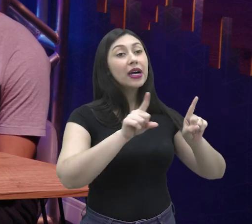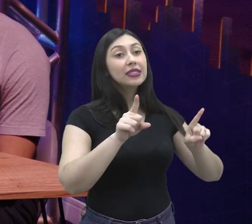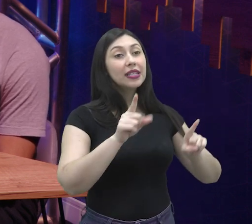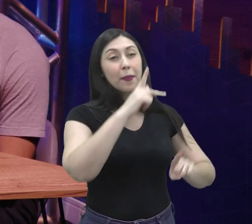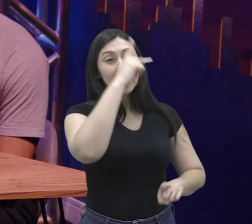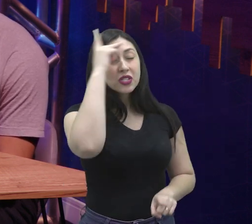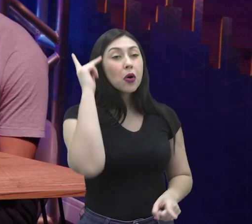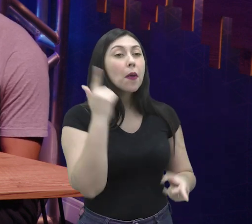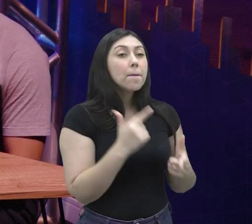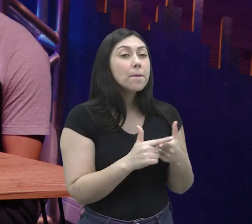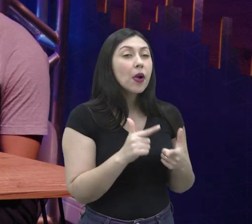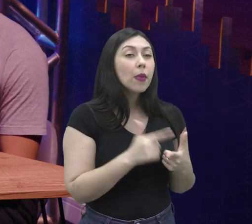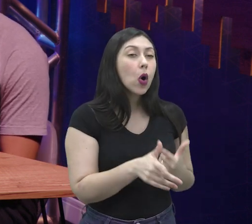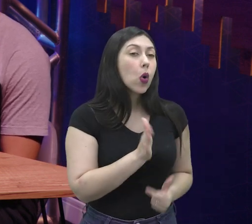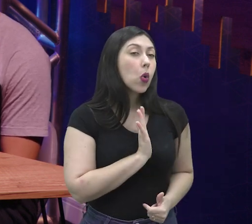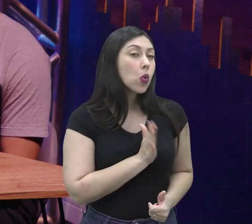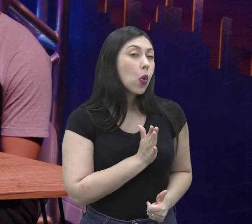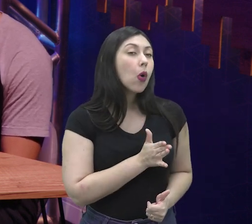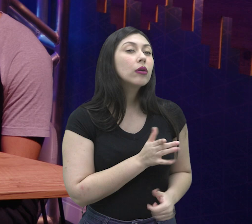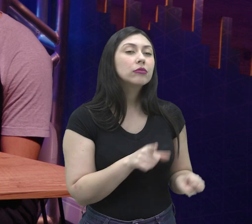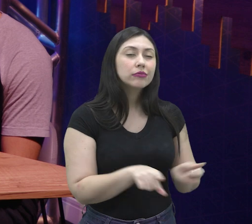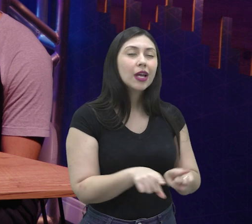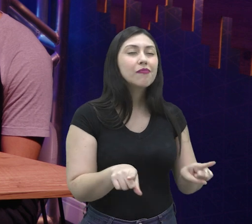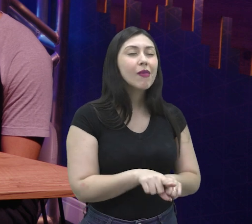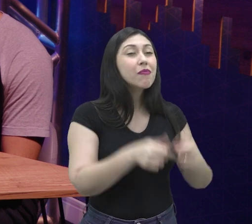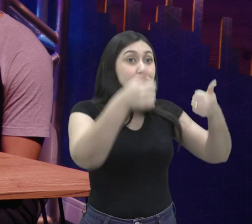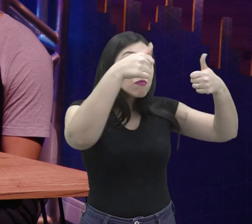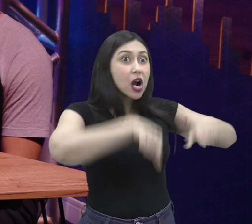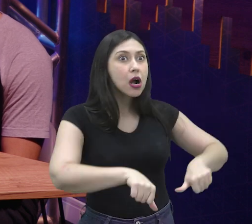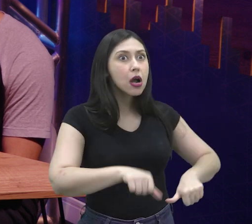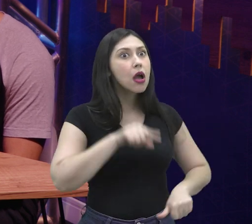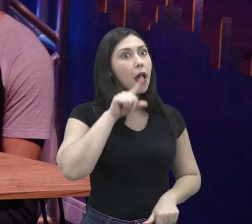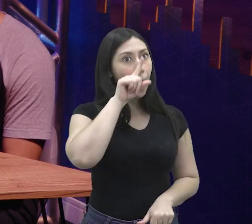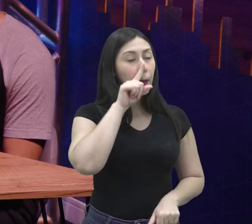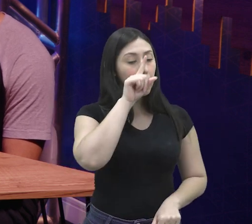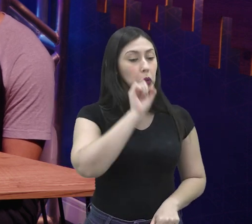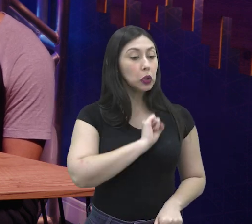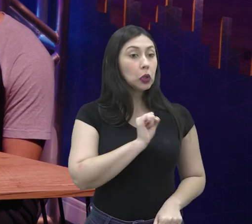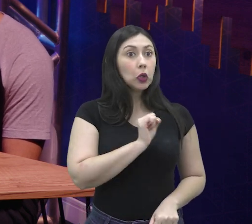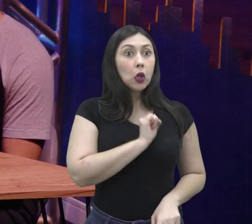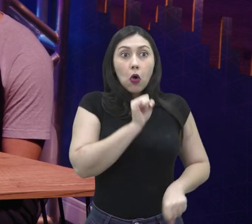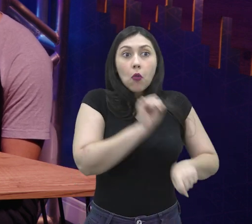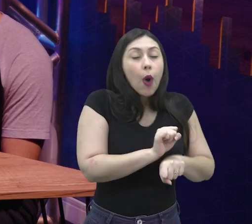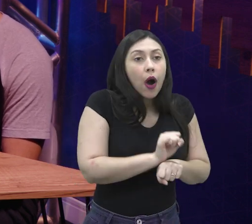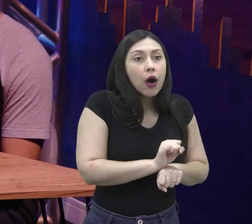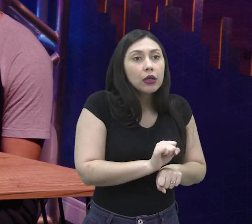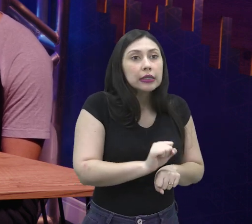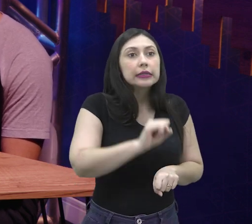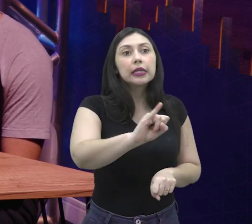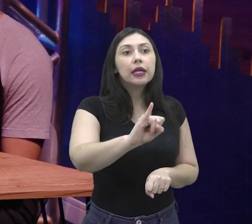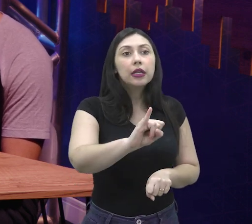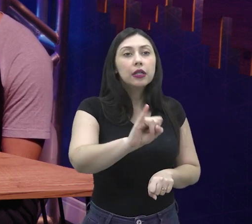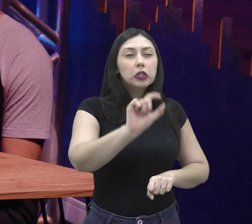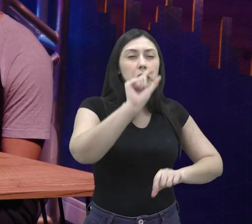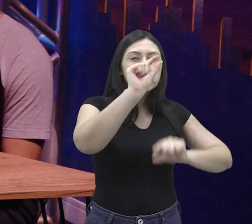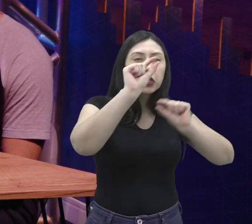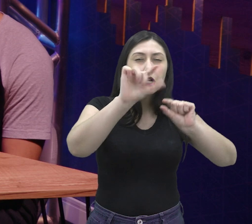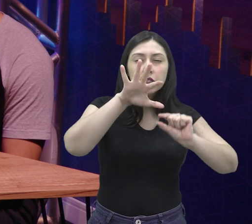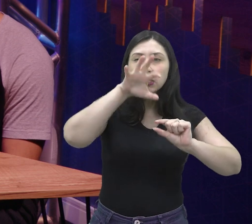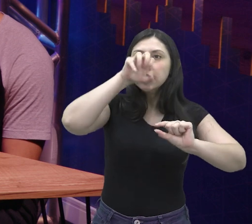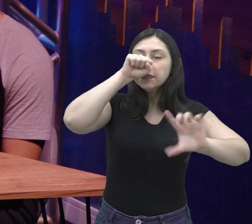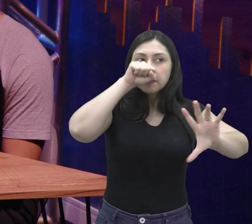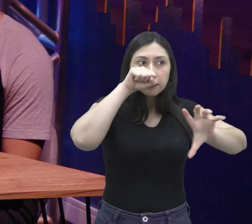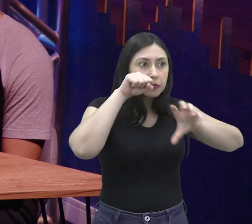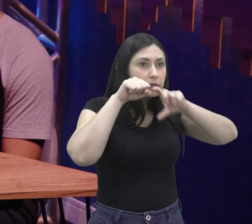problemas cardiovasculares, né? Isso pode estar relacionado a infarto, se dependendo da quantidade de fuligem, né? Dessas